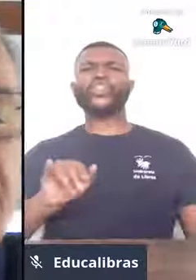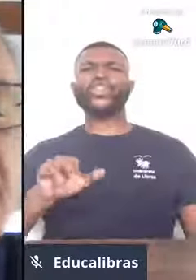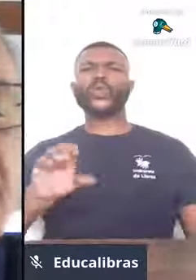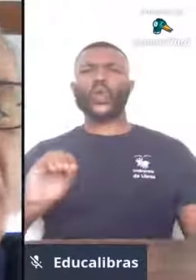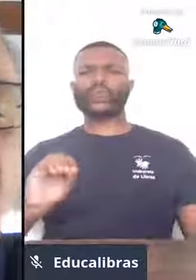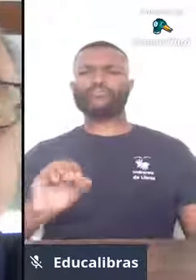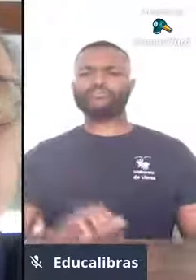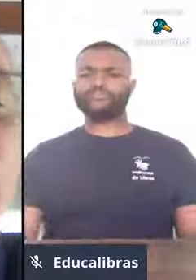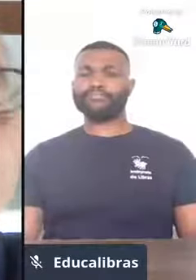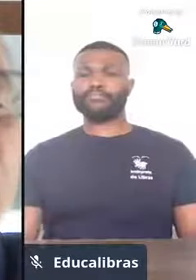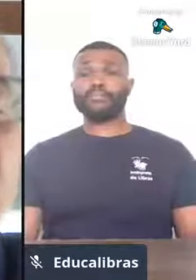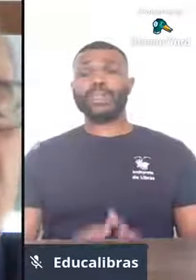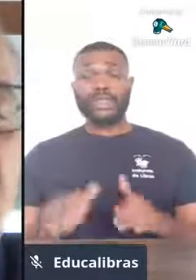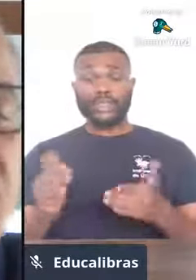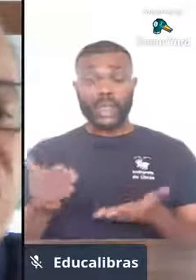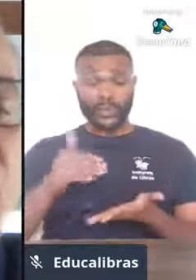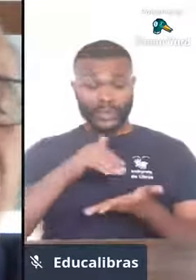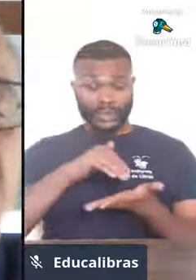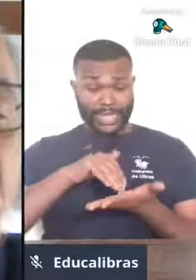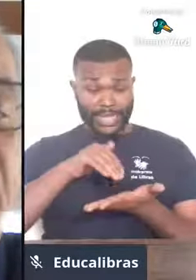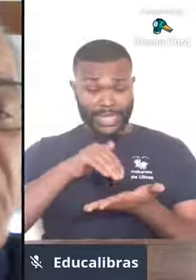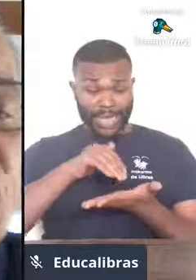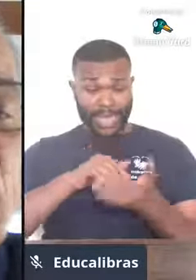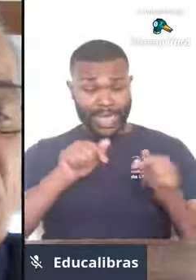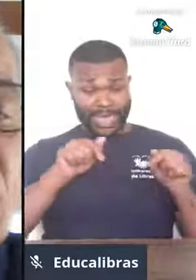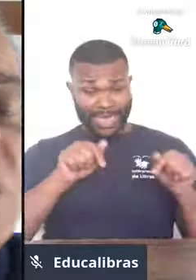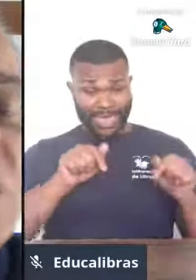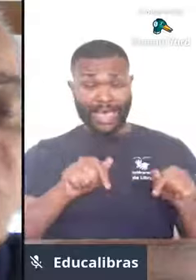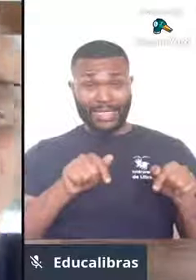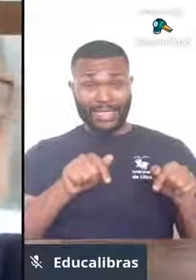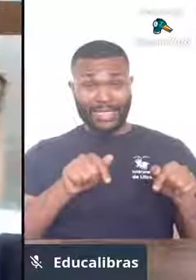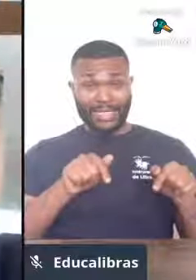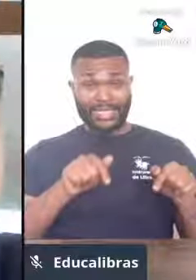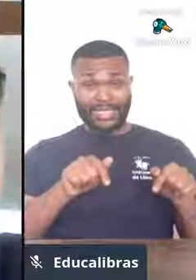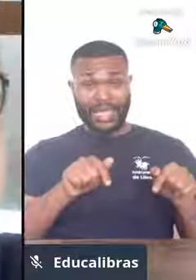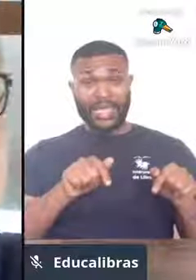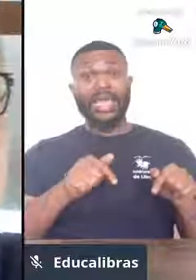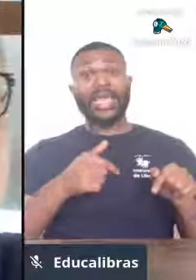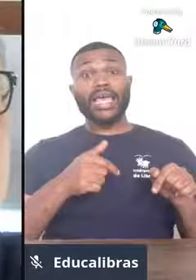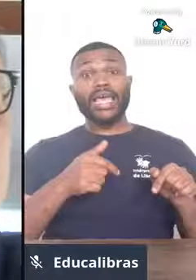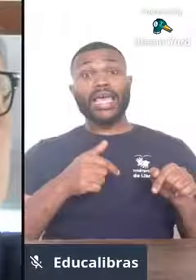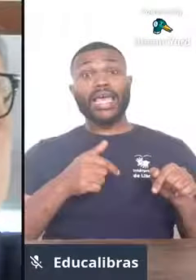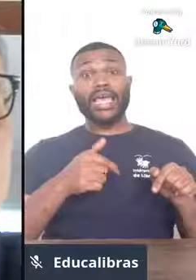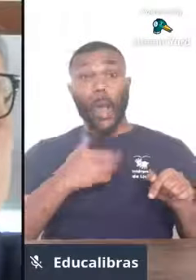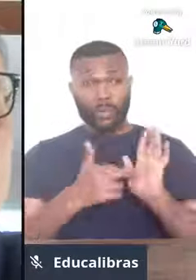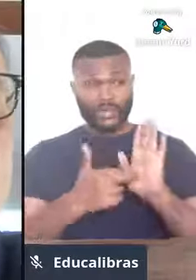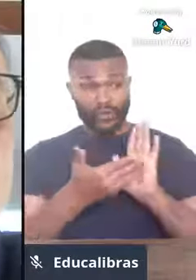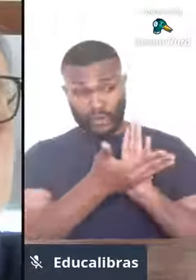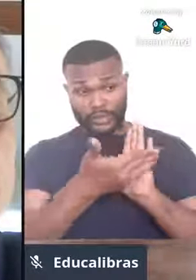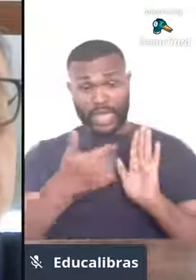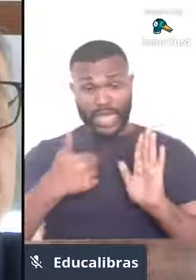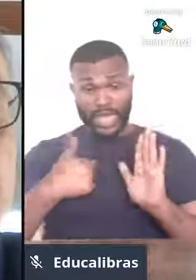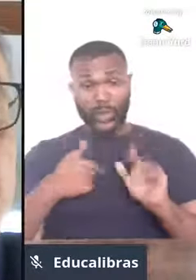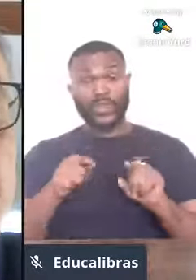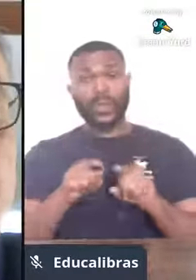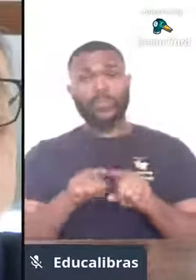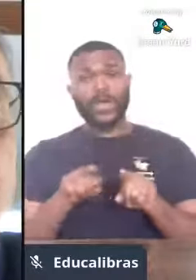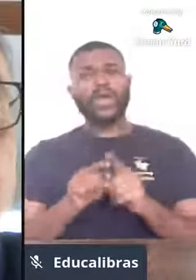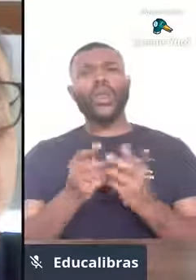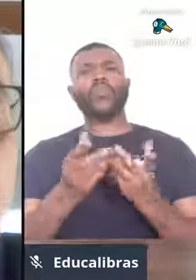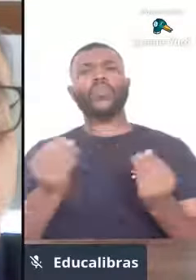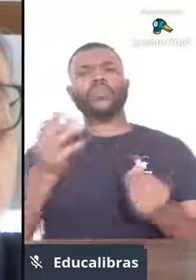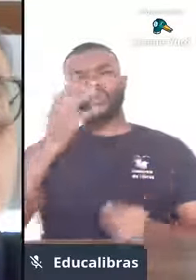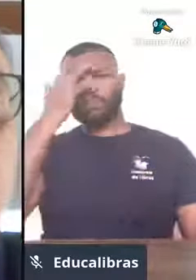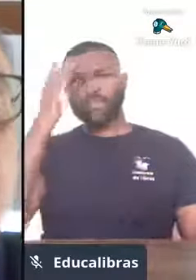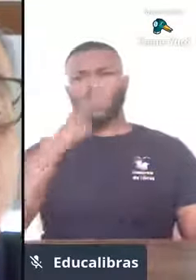essa secretaria não pode, e eu faço o pedido em seu nome, em meu nome, e em nome de tantos outros deficientes que estão nos